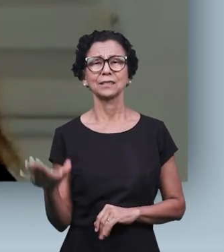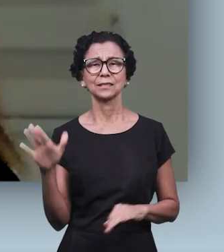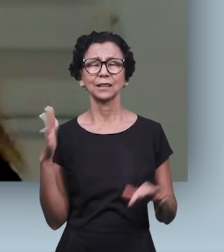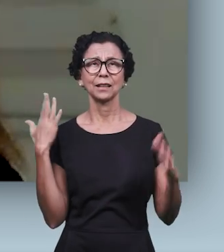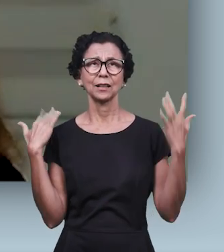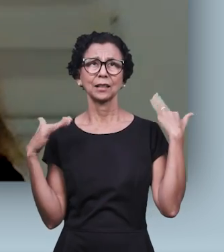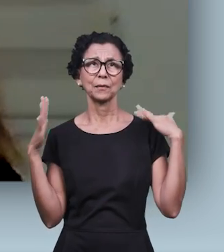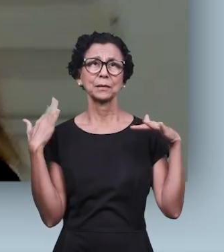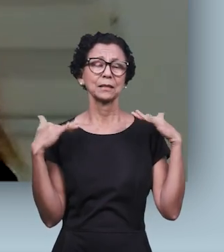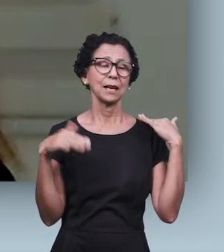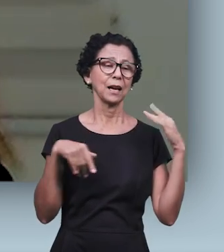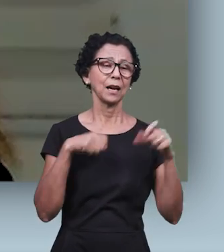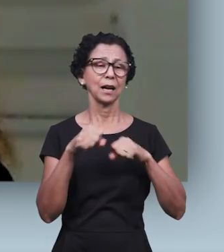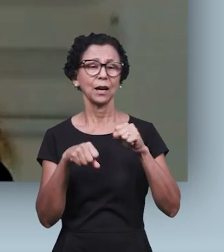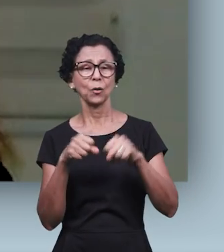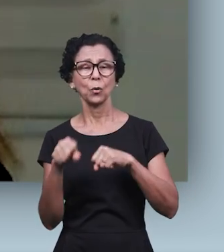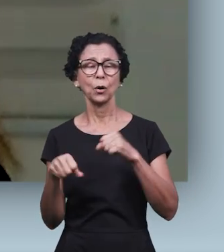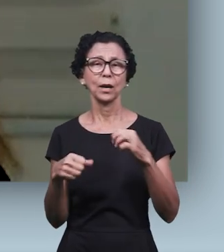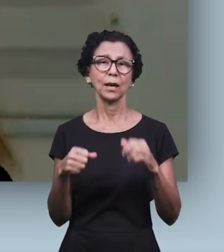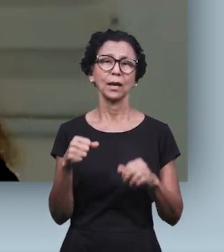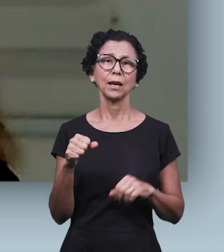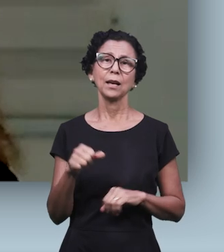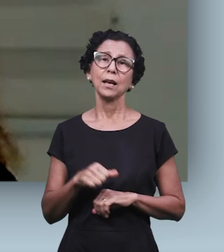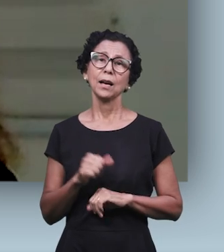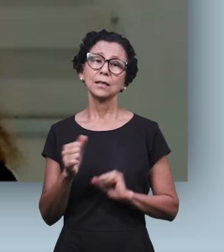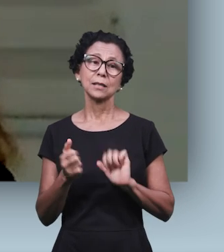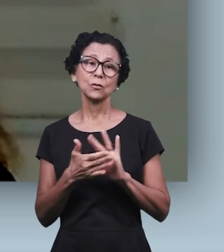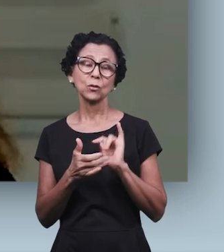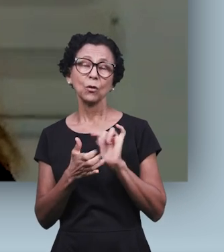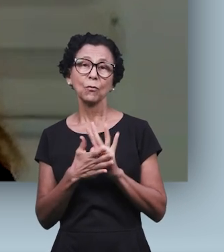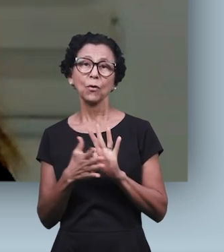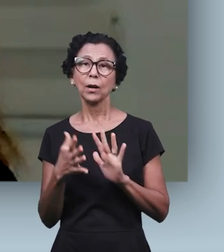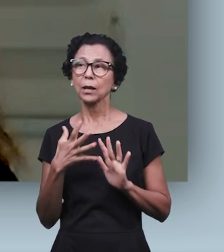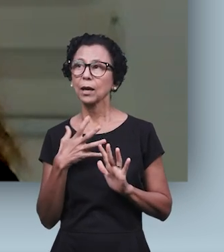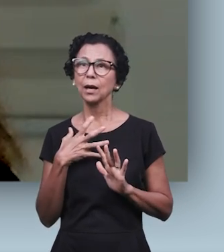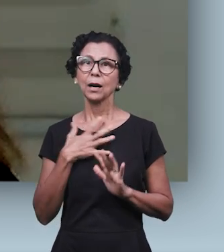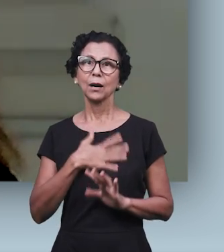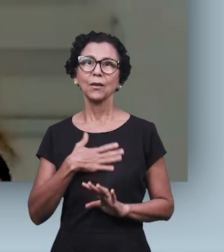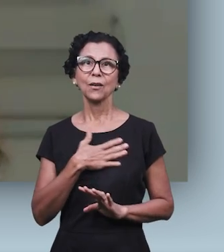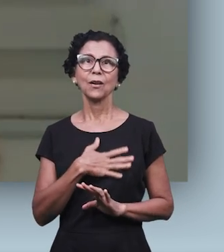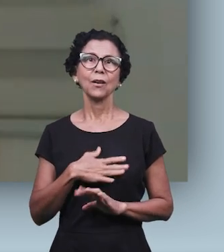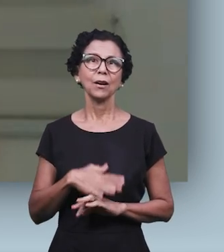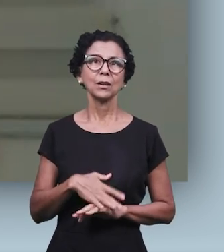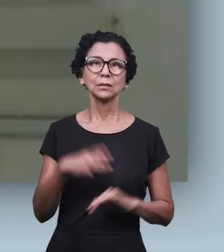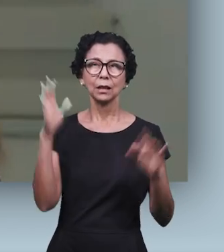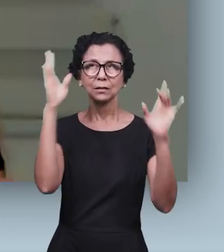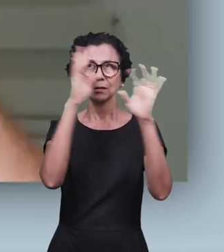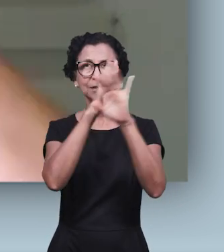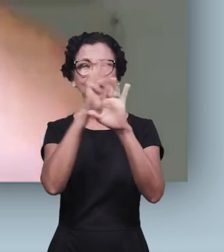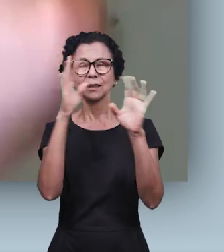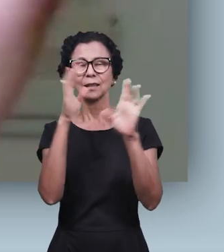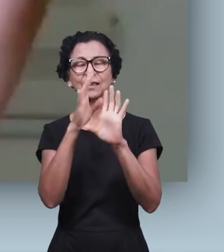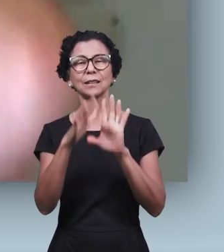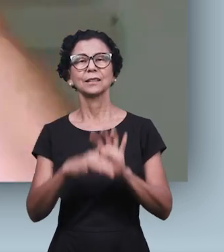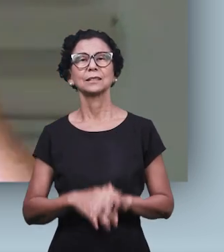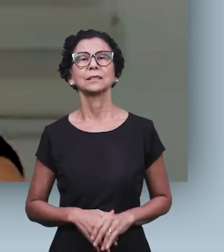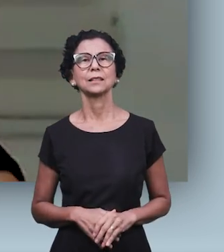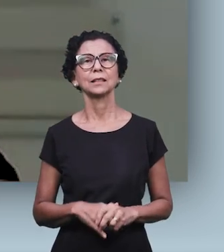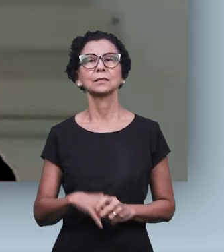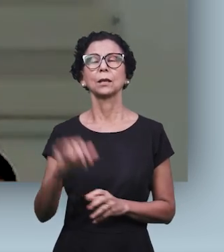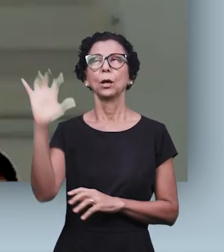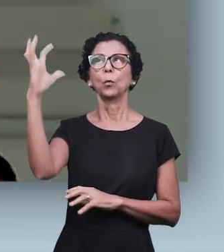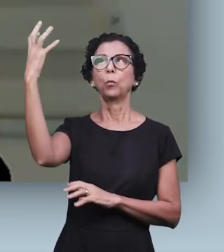jardim, ela vai, o louvor que de repente tocar na igreja vai chamar a atenção dela. Então a professora tem que estar sempre ali. Muitas vezes o calor, o